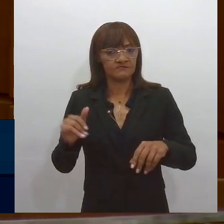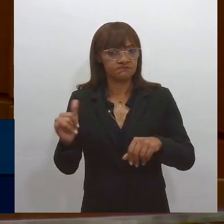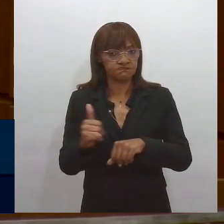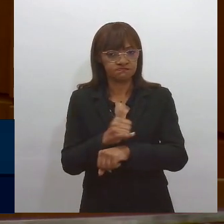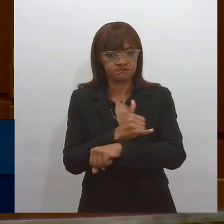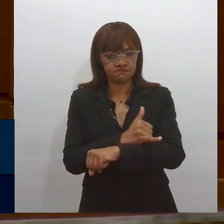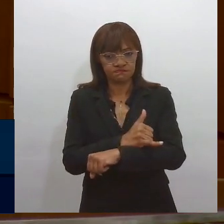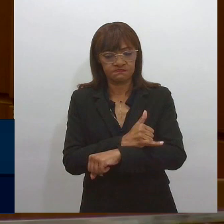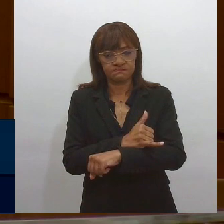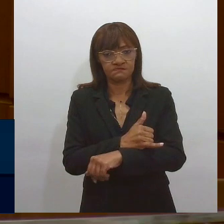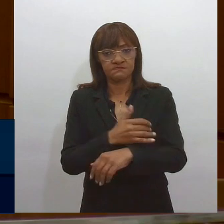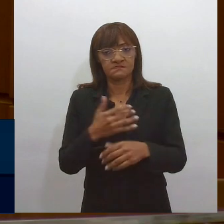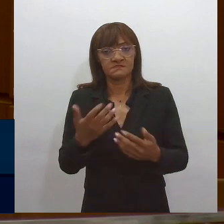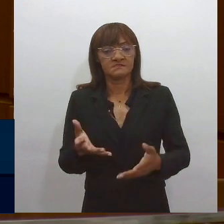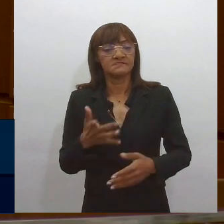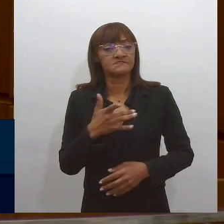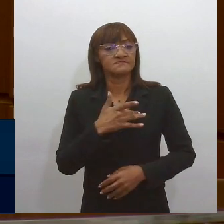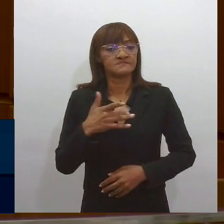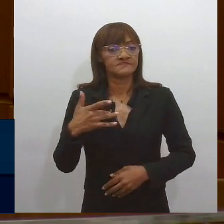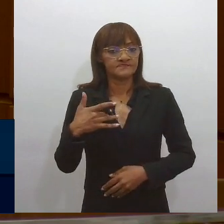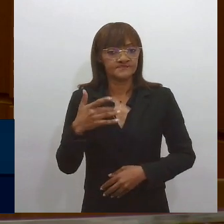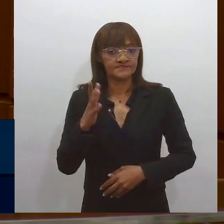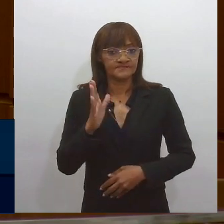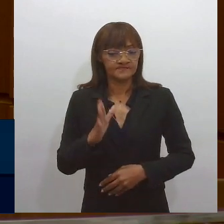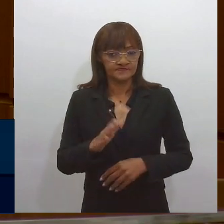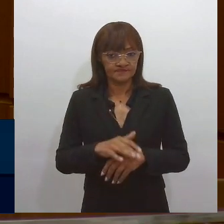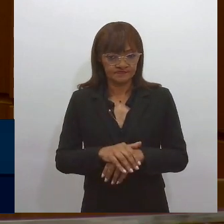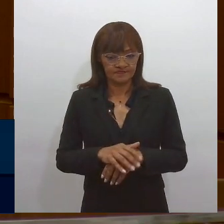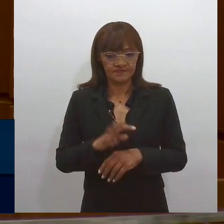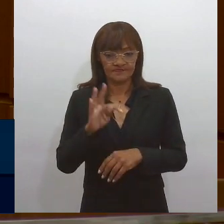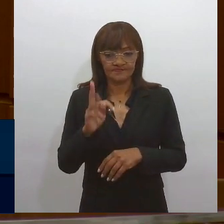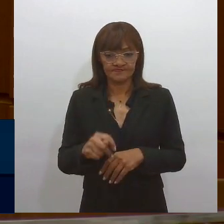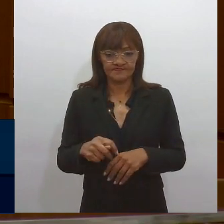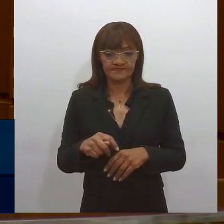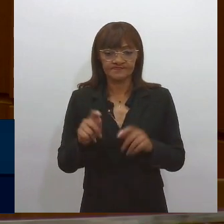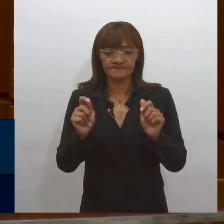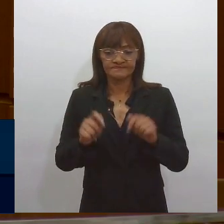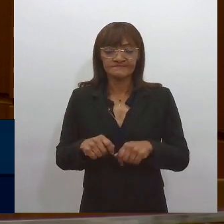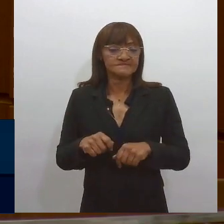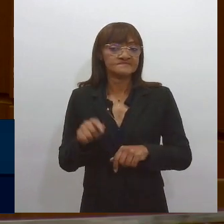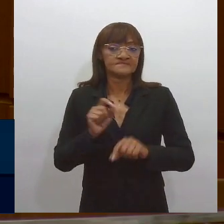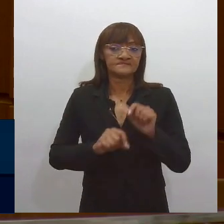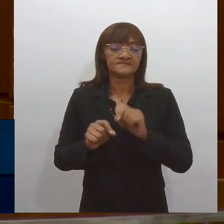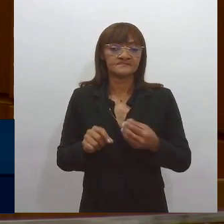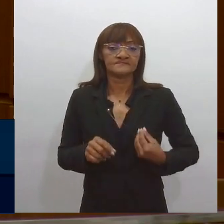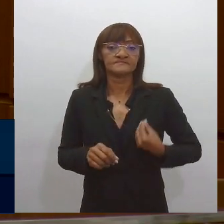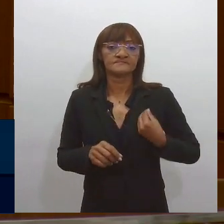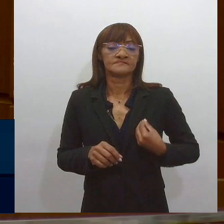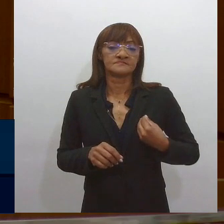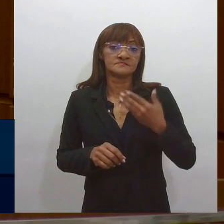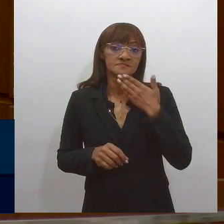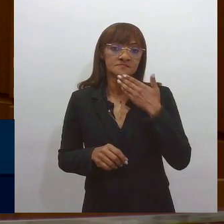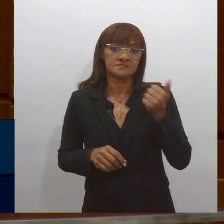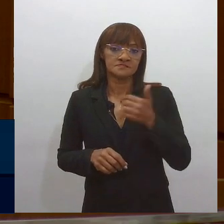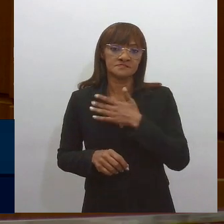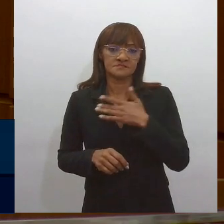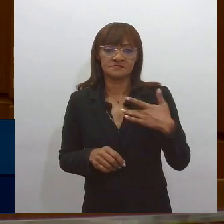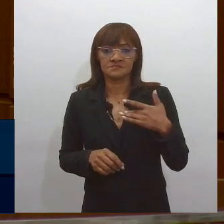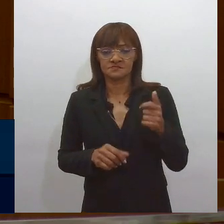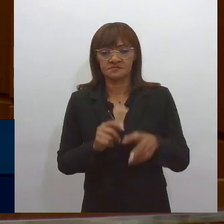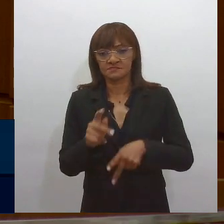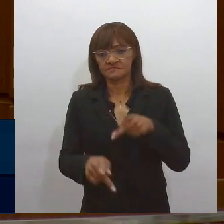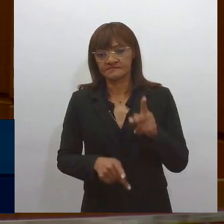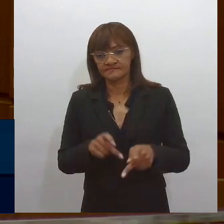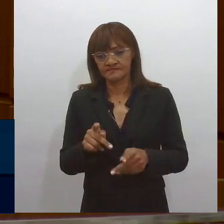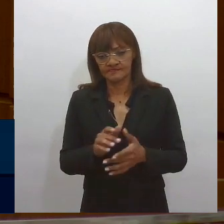relevância com impactos significativos na qualidade de vida e na saúde da população segundo dados do Ministério da Saúde do